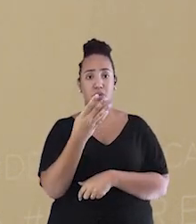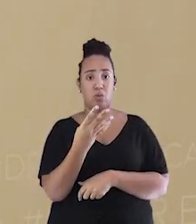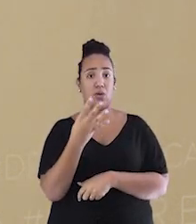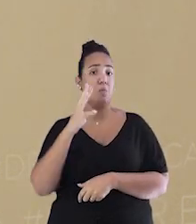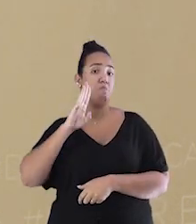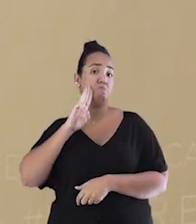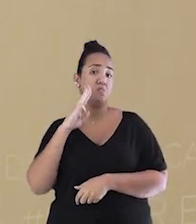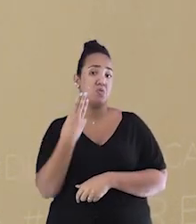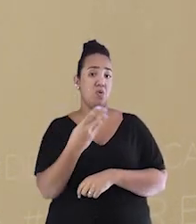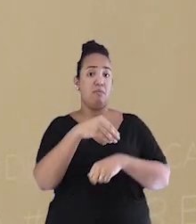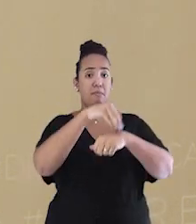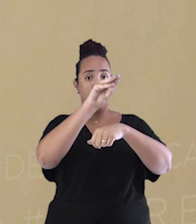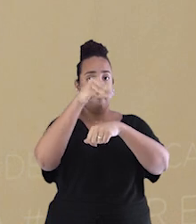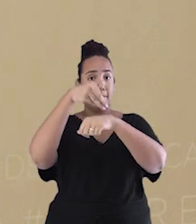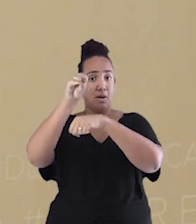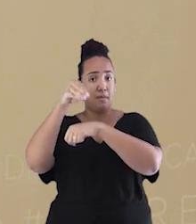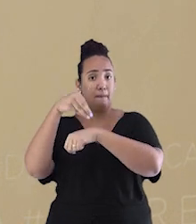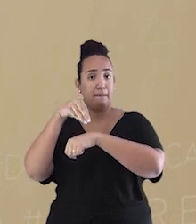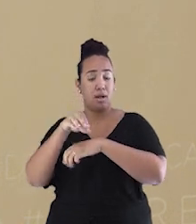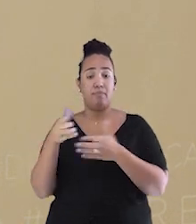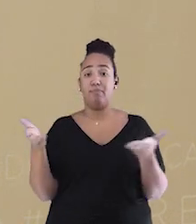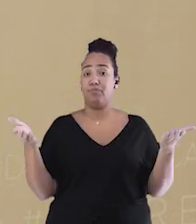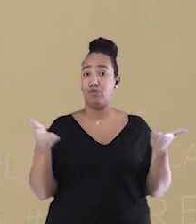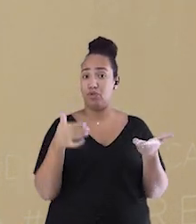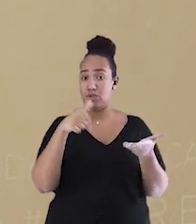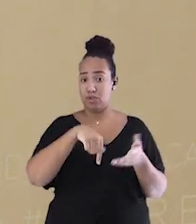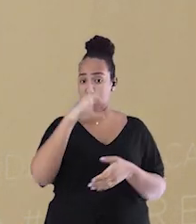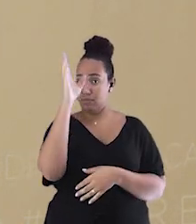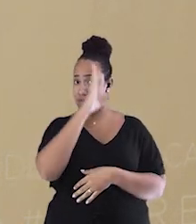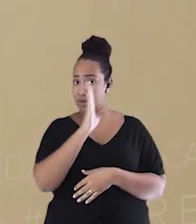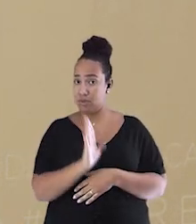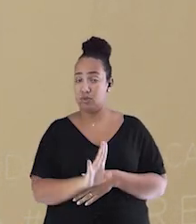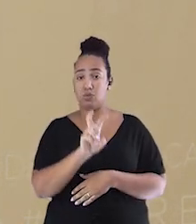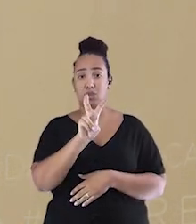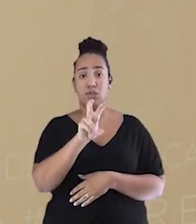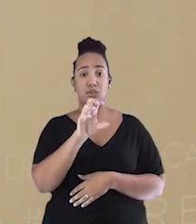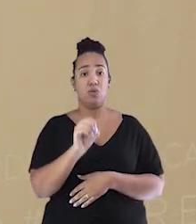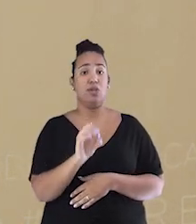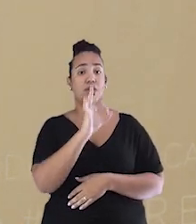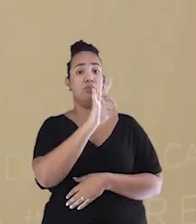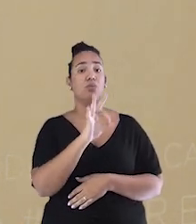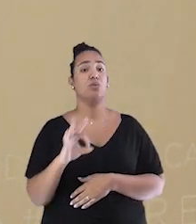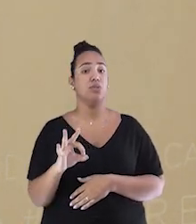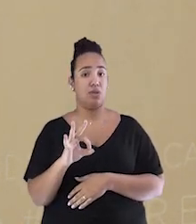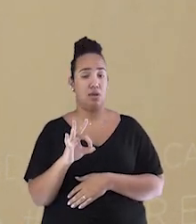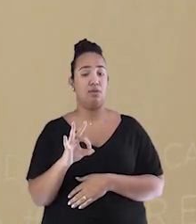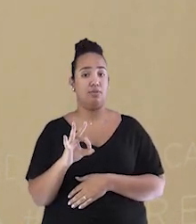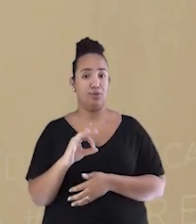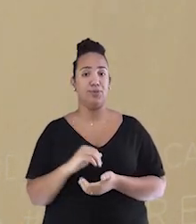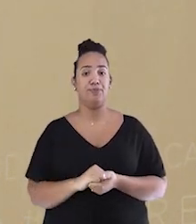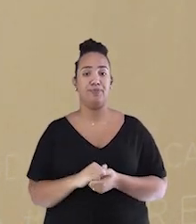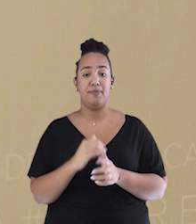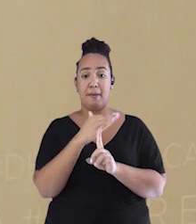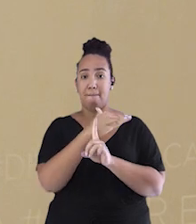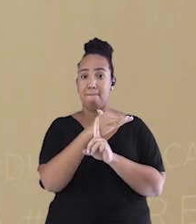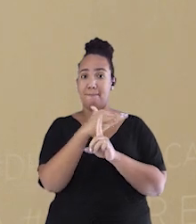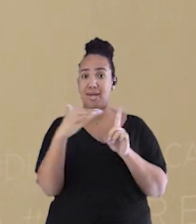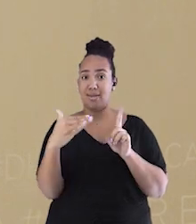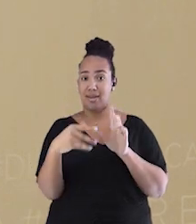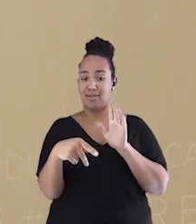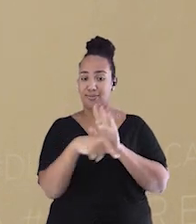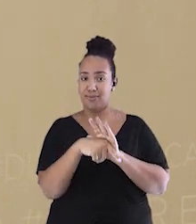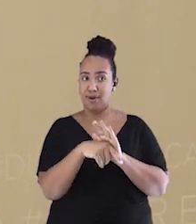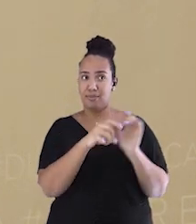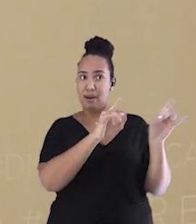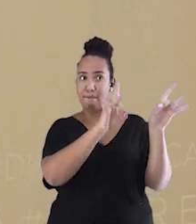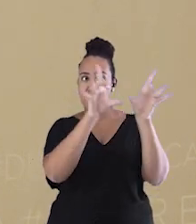84 milhões exportadas. O Brasil responde hoje por 50%, ou seja,